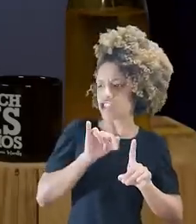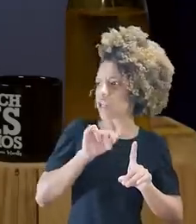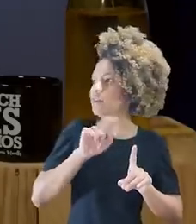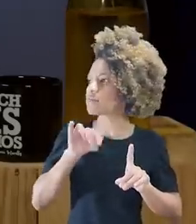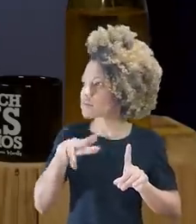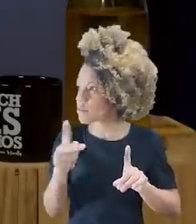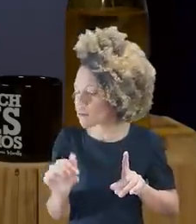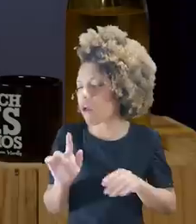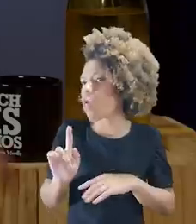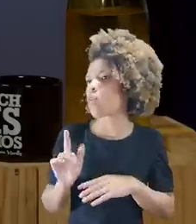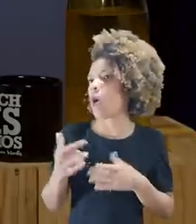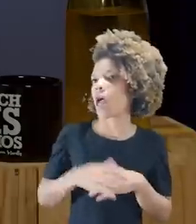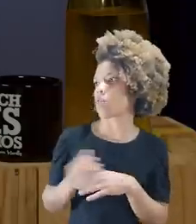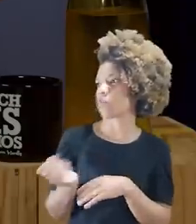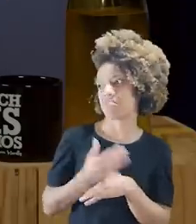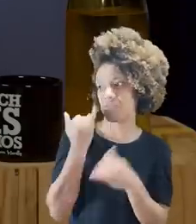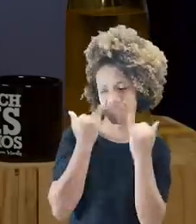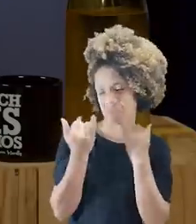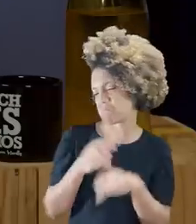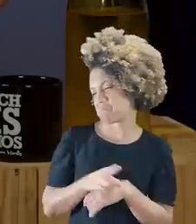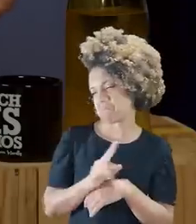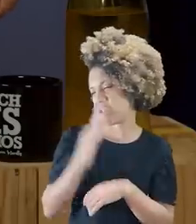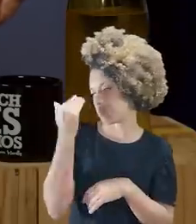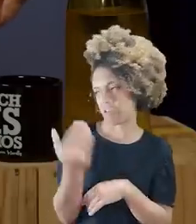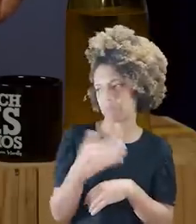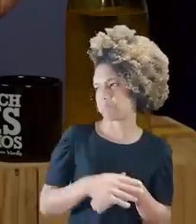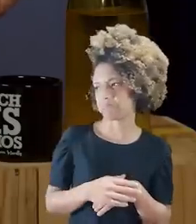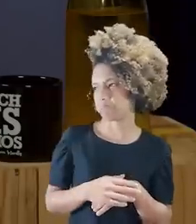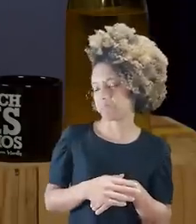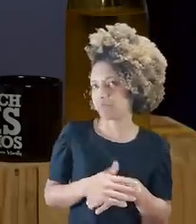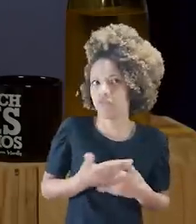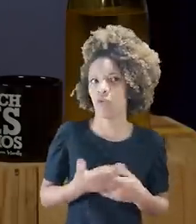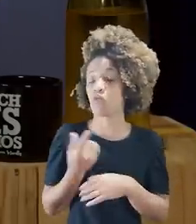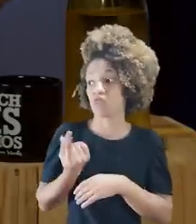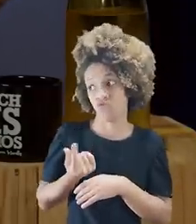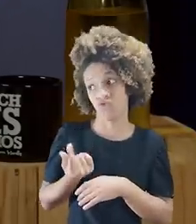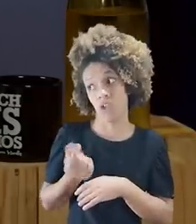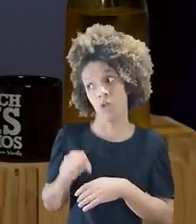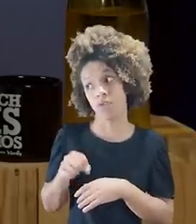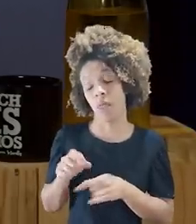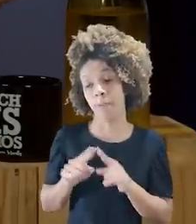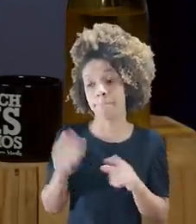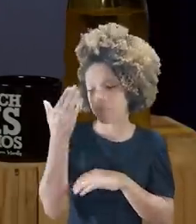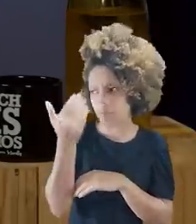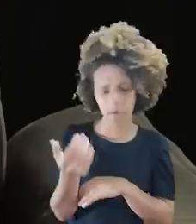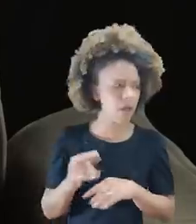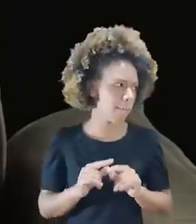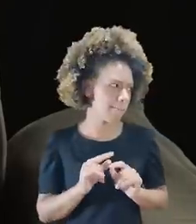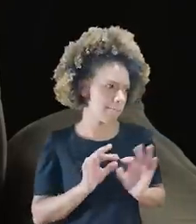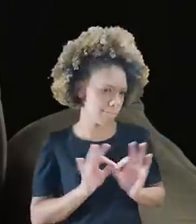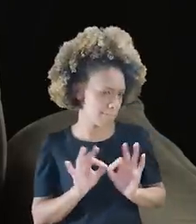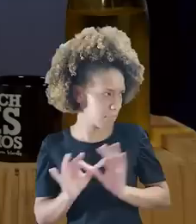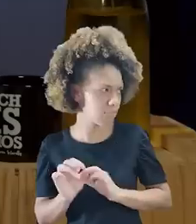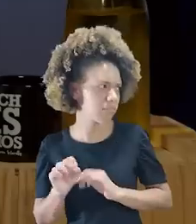não era assim uma novidade para mim a fama foi o dinheiro foi mas a fama mas a projeção